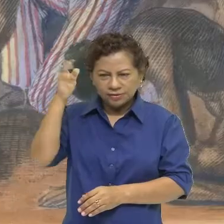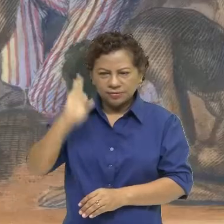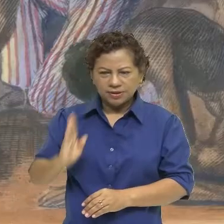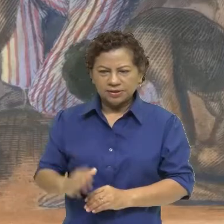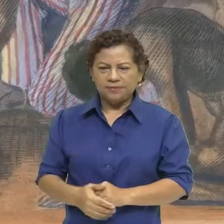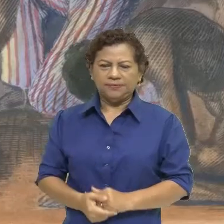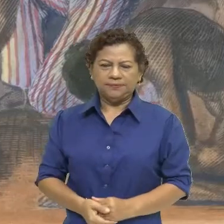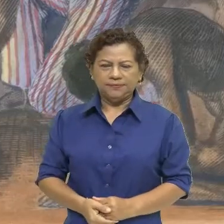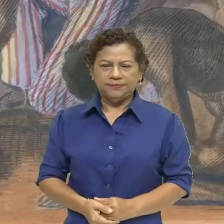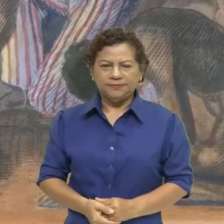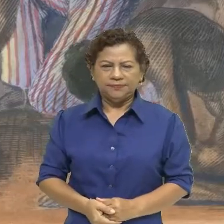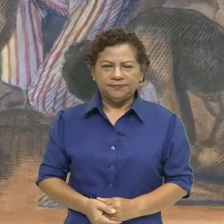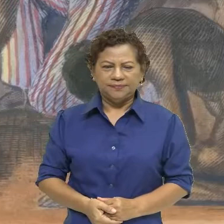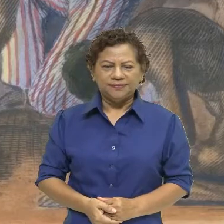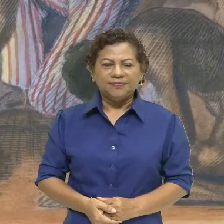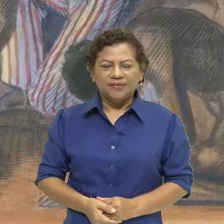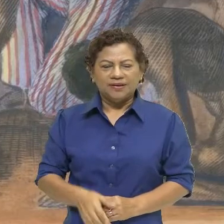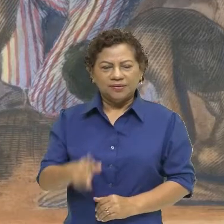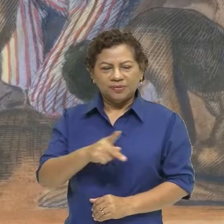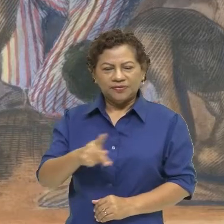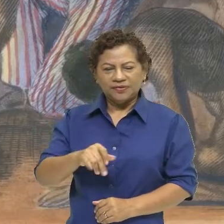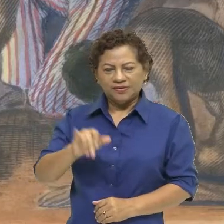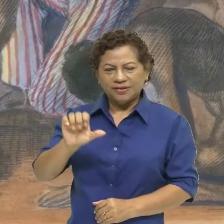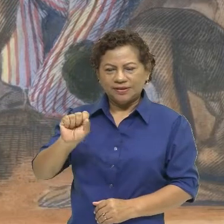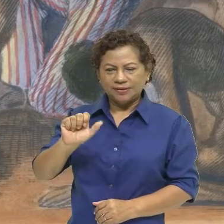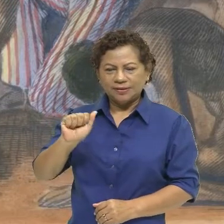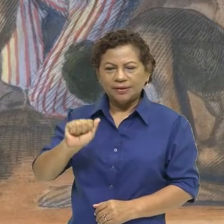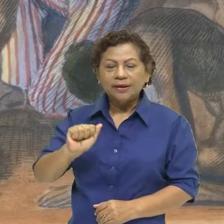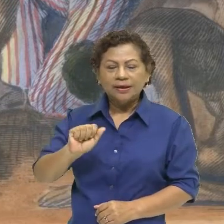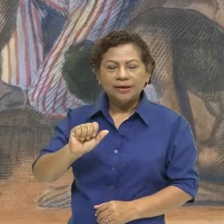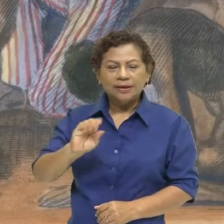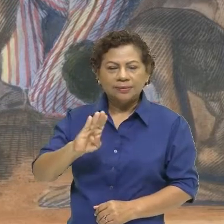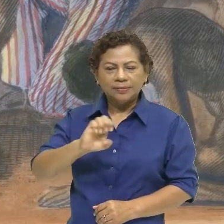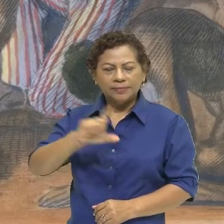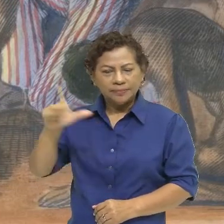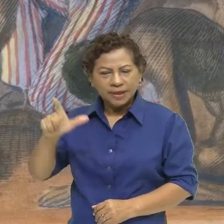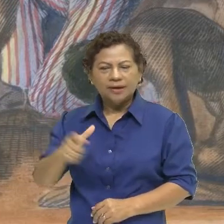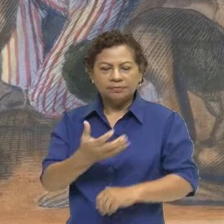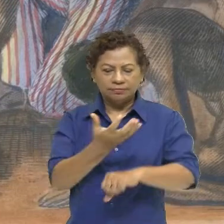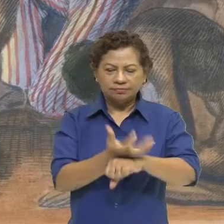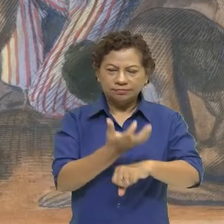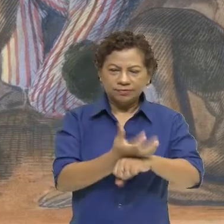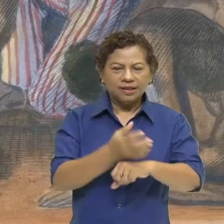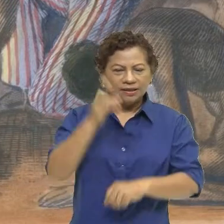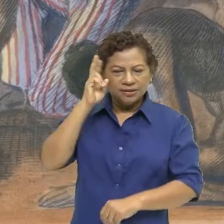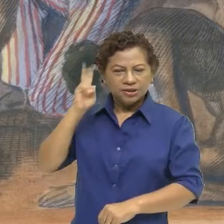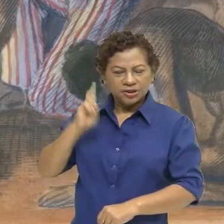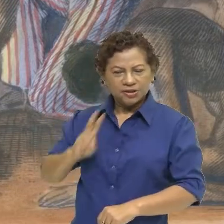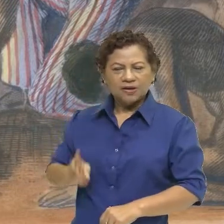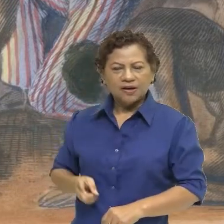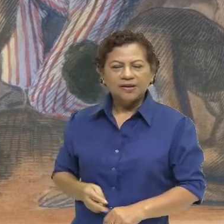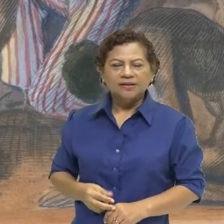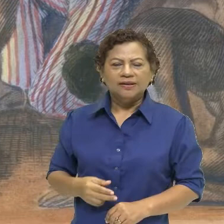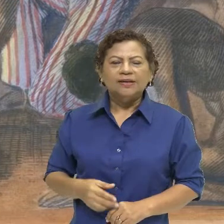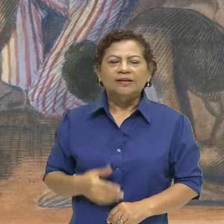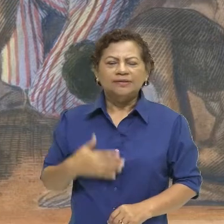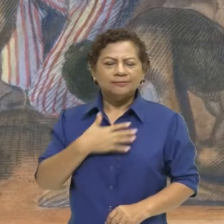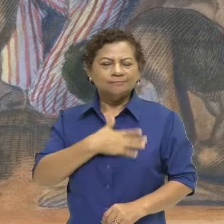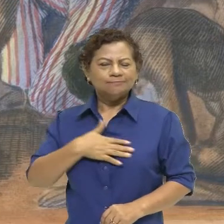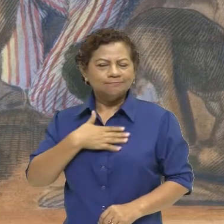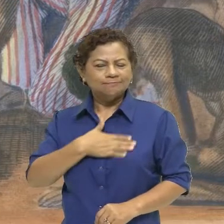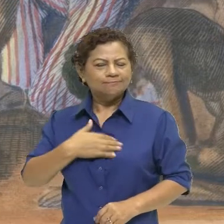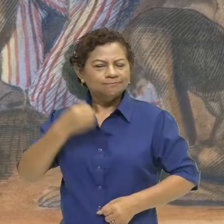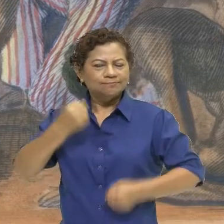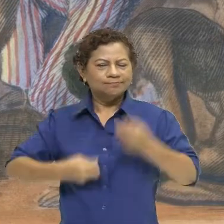Olá, alunos! Eu sou a professora Isabel Saraiva, do componente curricular de História, e estou aqui para a gente conversar um pouco sobre a chegada